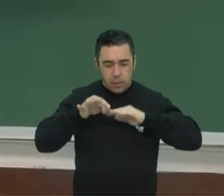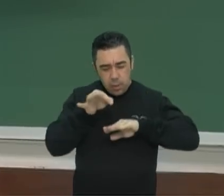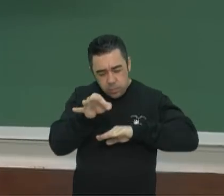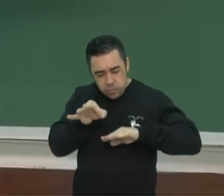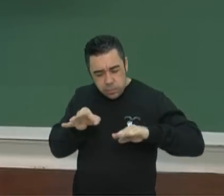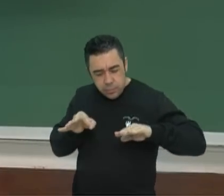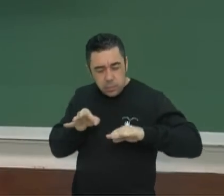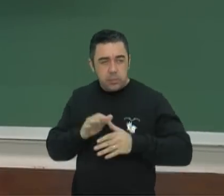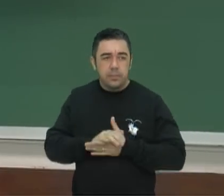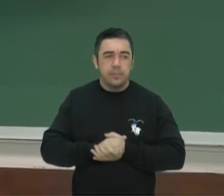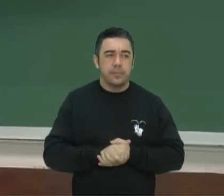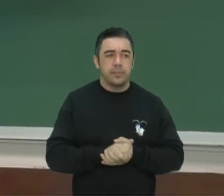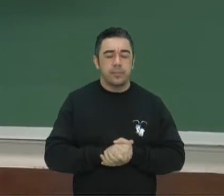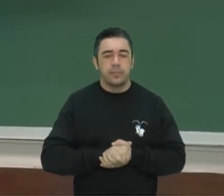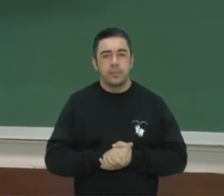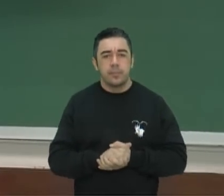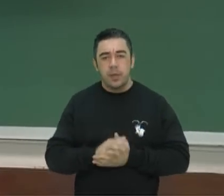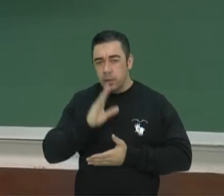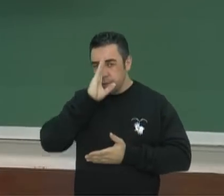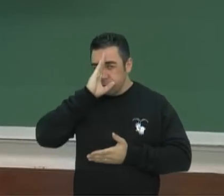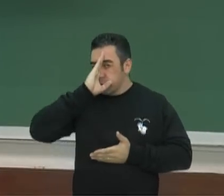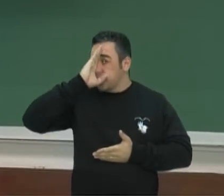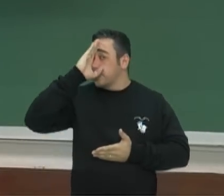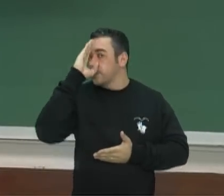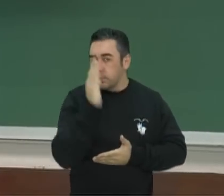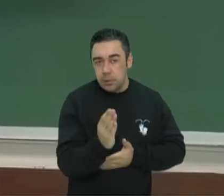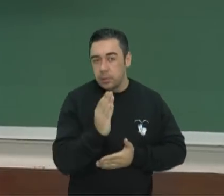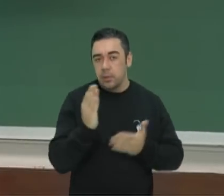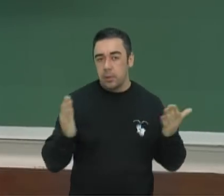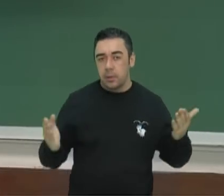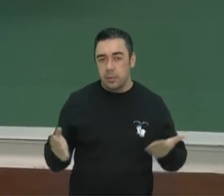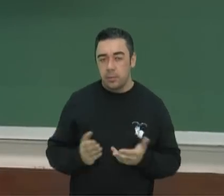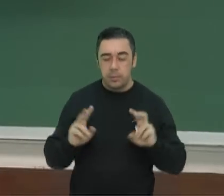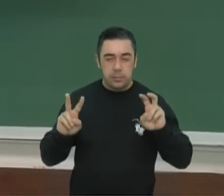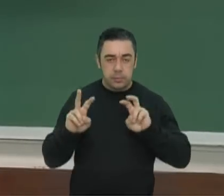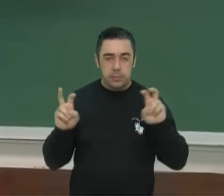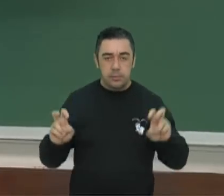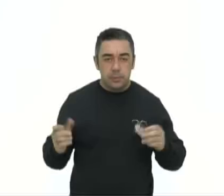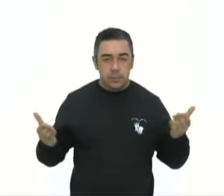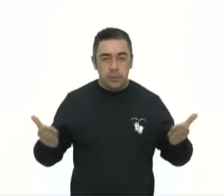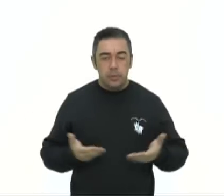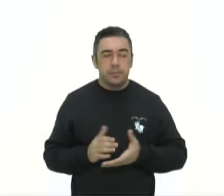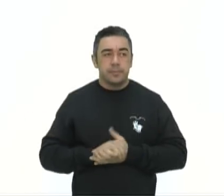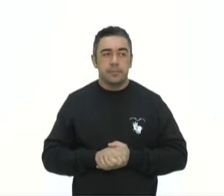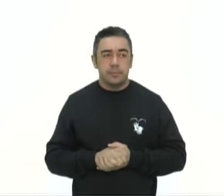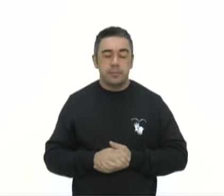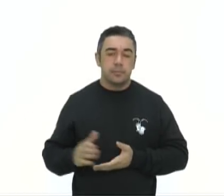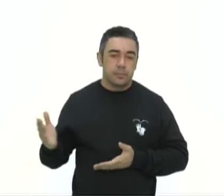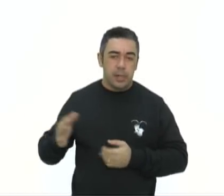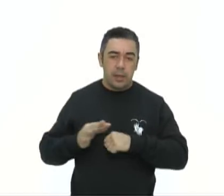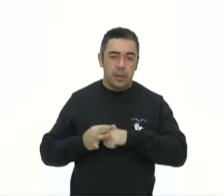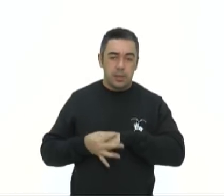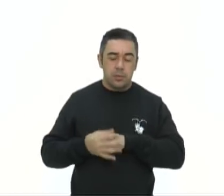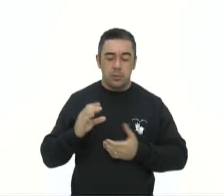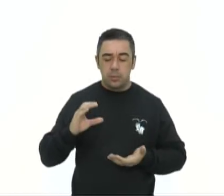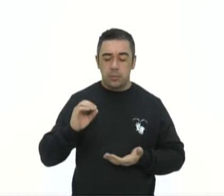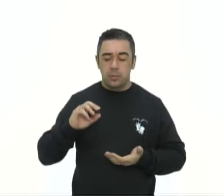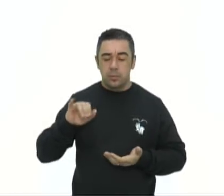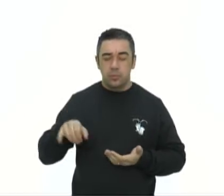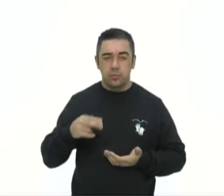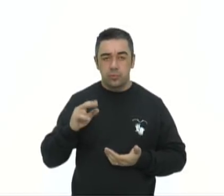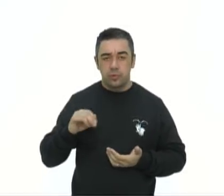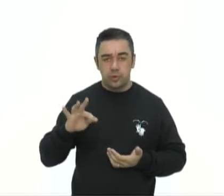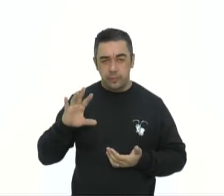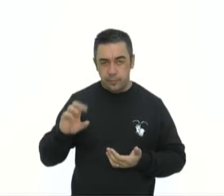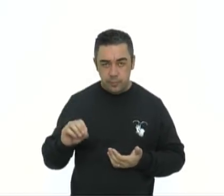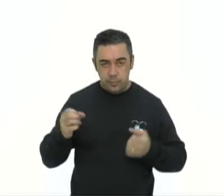Então vamos diretamente ao que nós vamos tratar hoje, né? são os tecidos conjuntivos. Na verdade, nós vamos